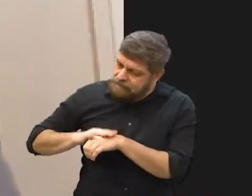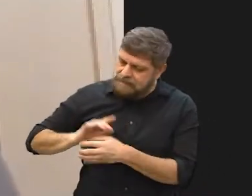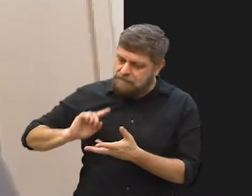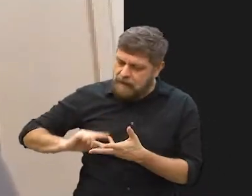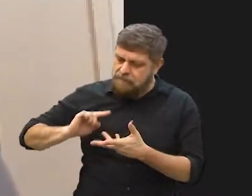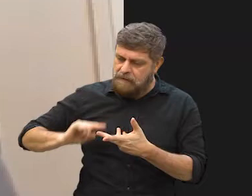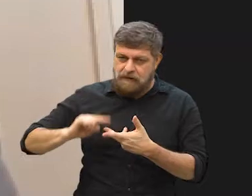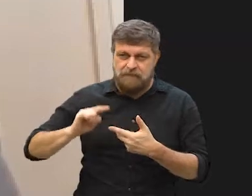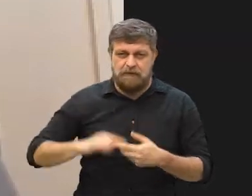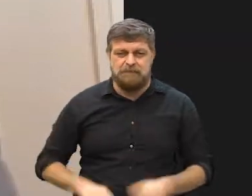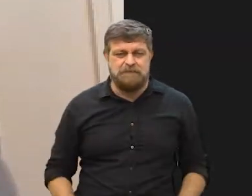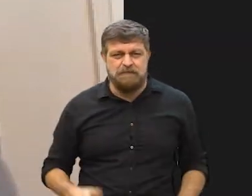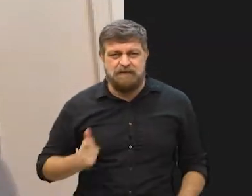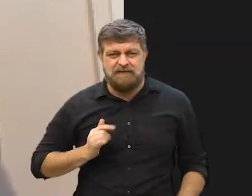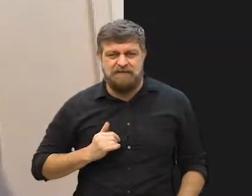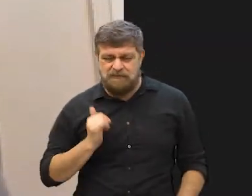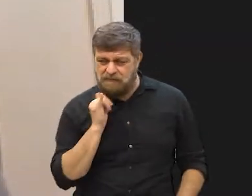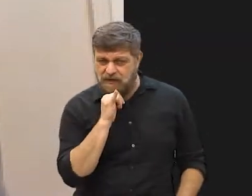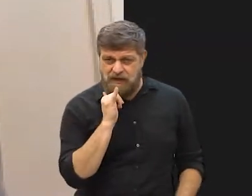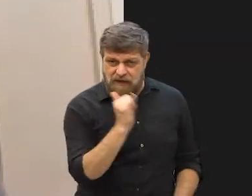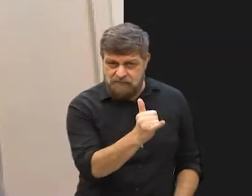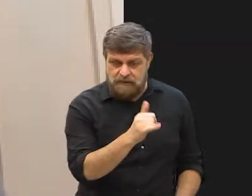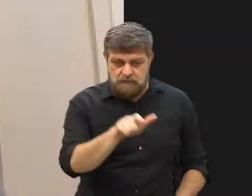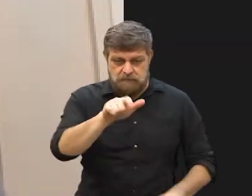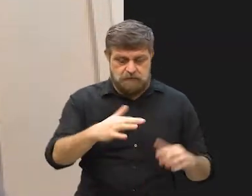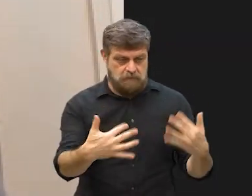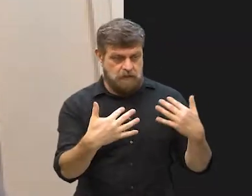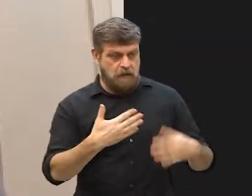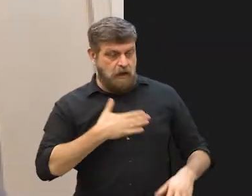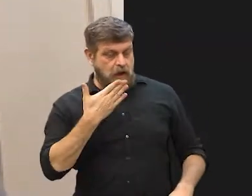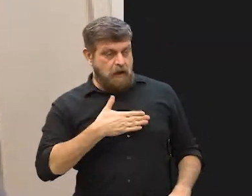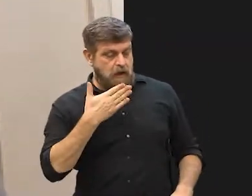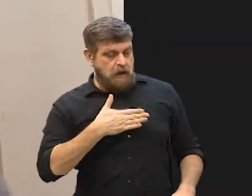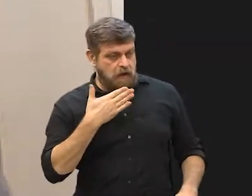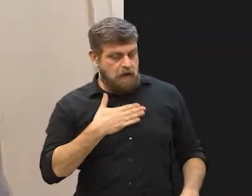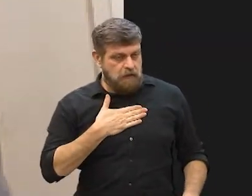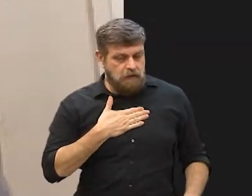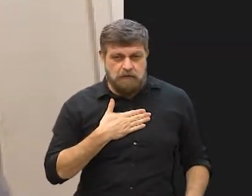eu falo o nome, às vezes eu nem gosto de falar, porque quando eu falo as pessoas se assustam, aí